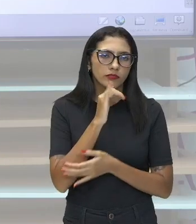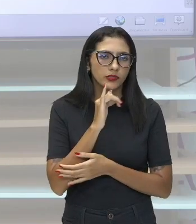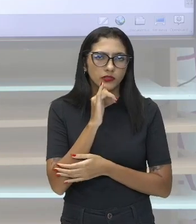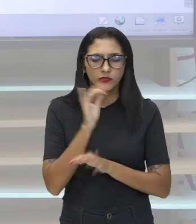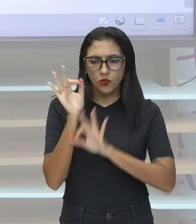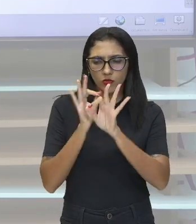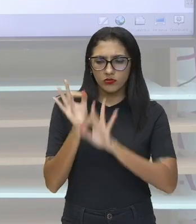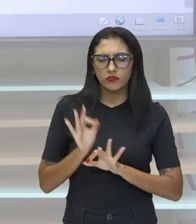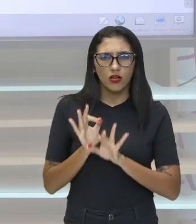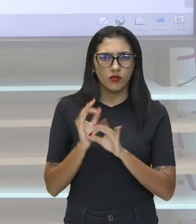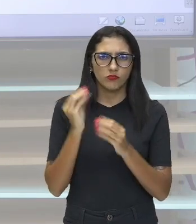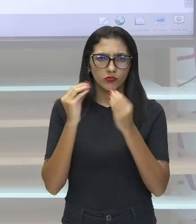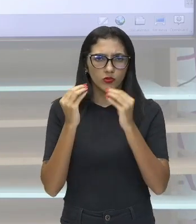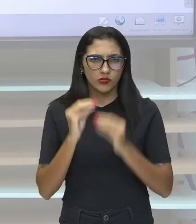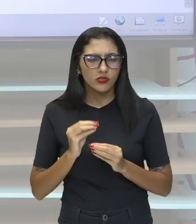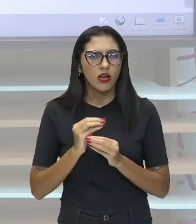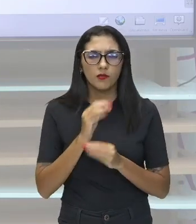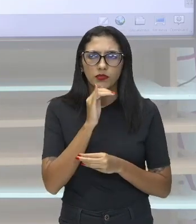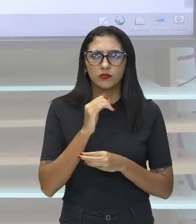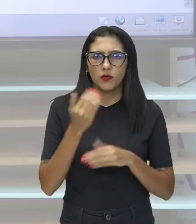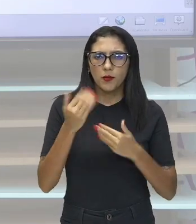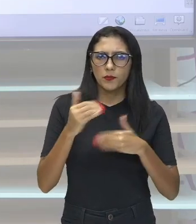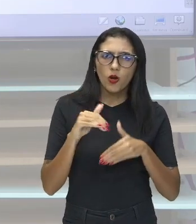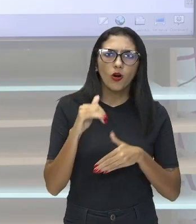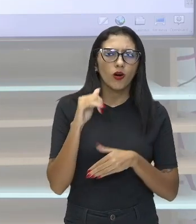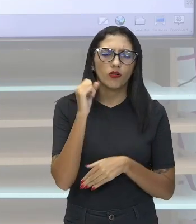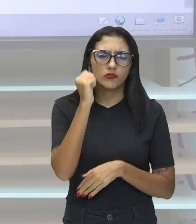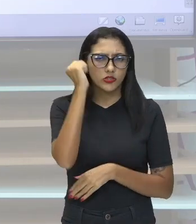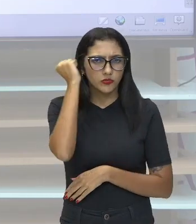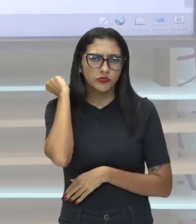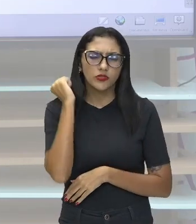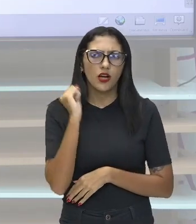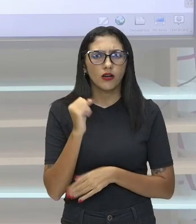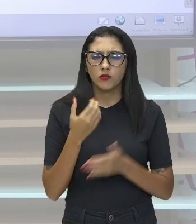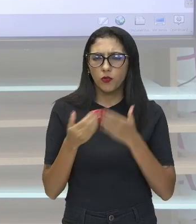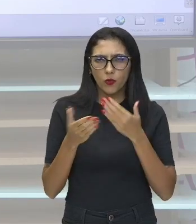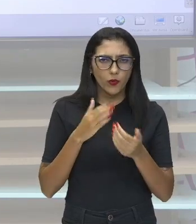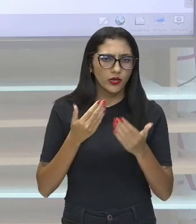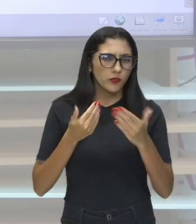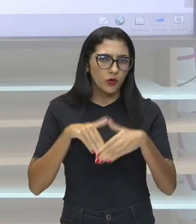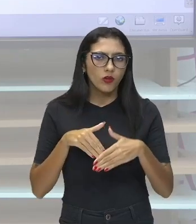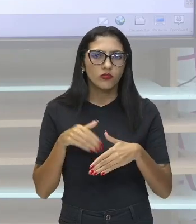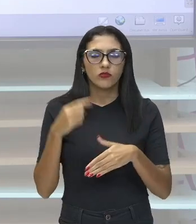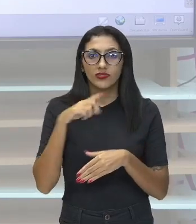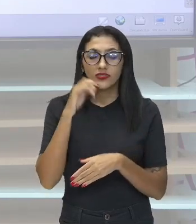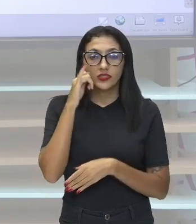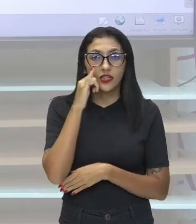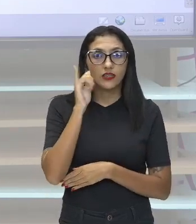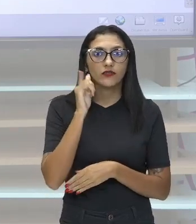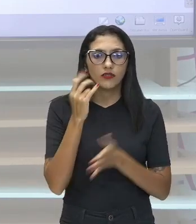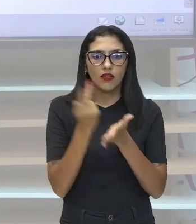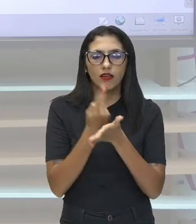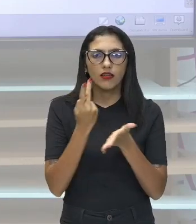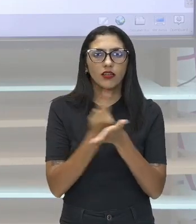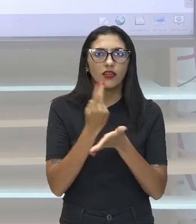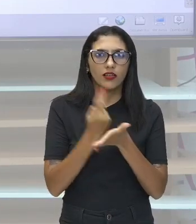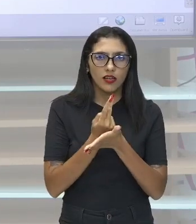mais. Então, esse resultado aqui seria um resultado positivo, né? Ó,